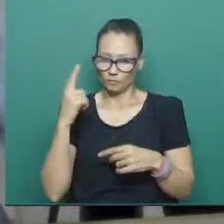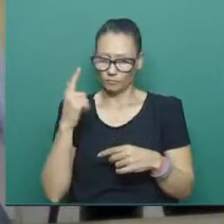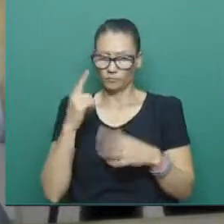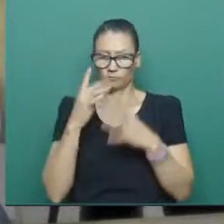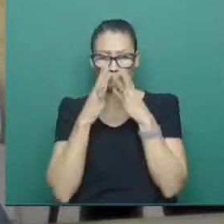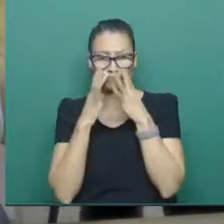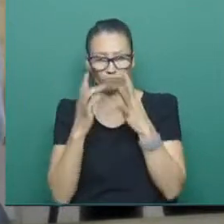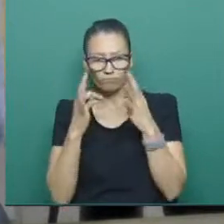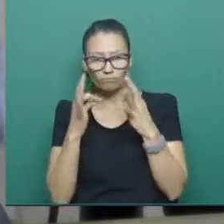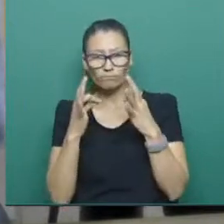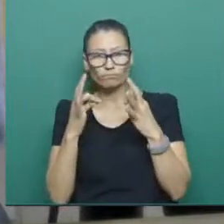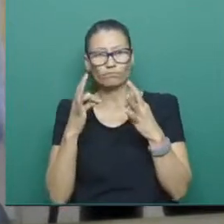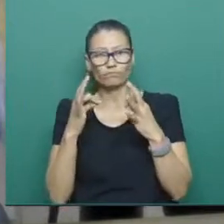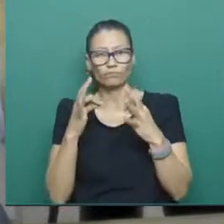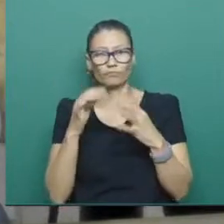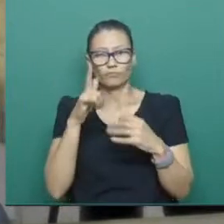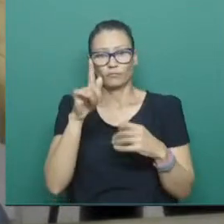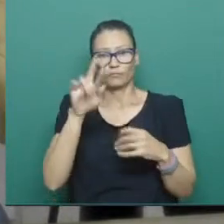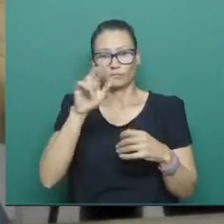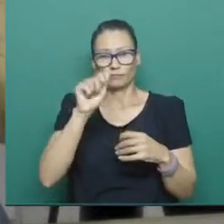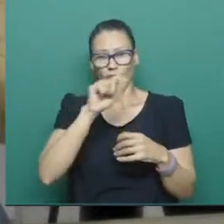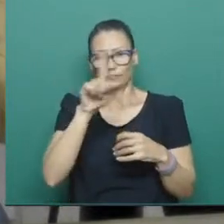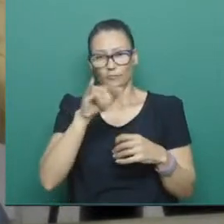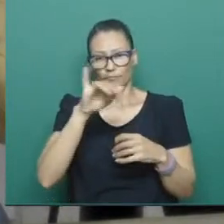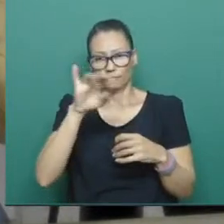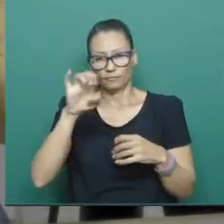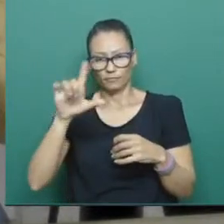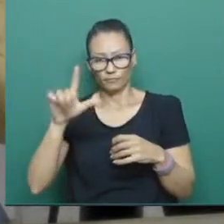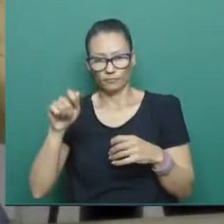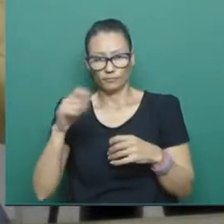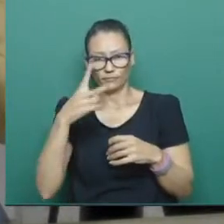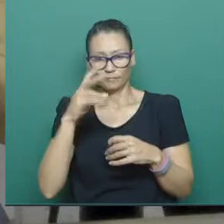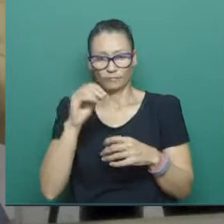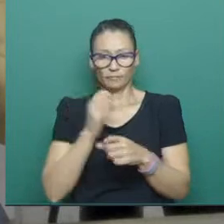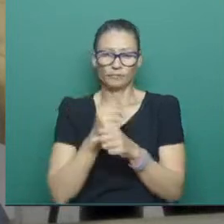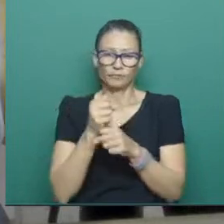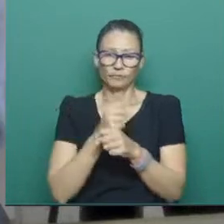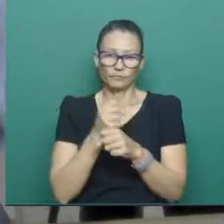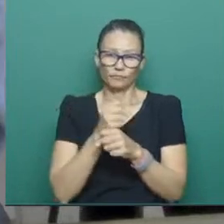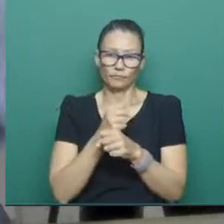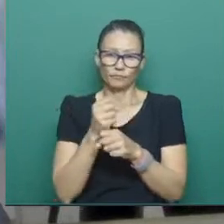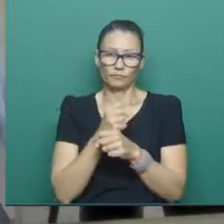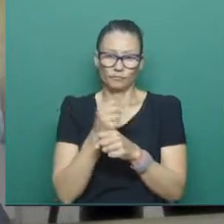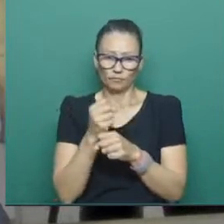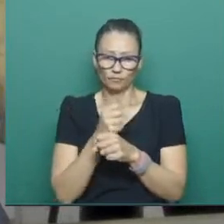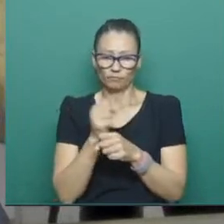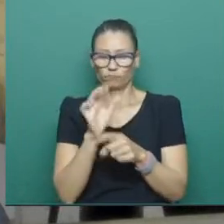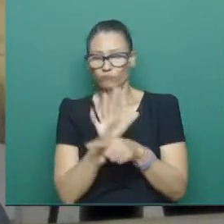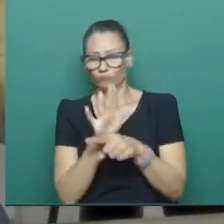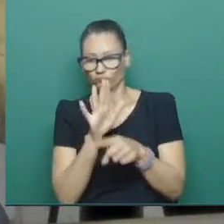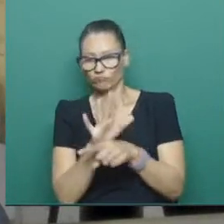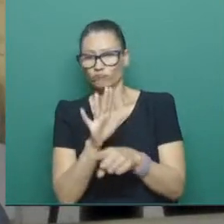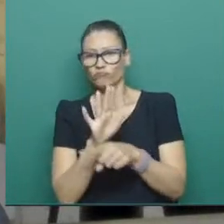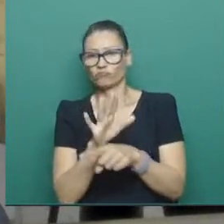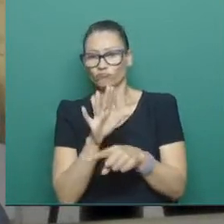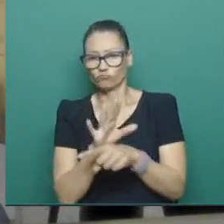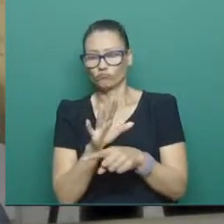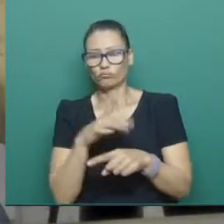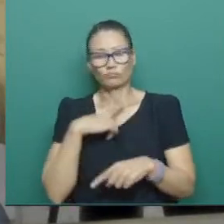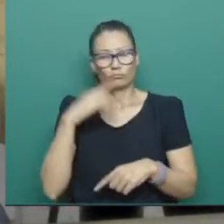a fala da Graziella, e são 20 anos à frente da Casa Eliane de Gramont, e traz uma